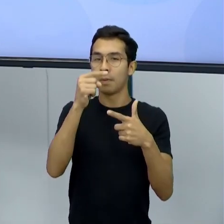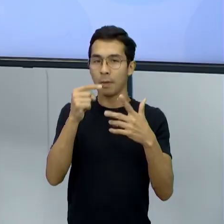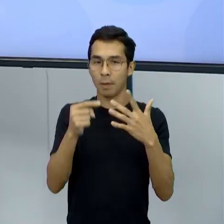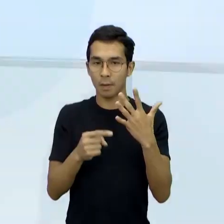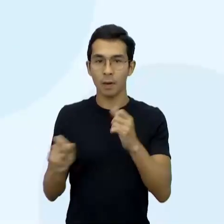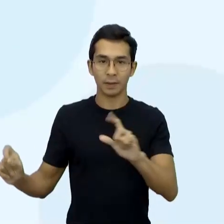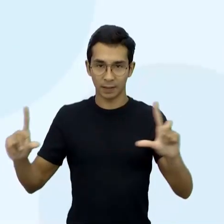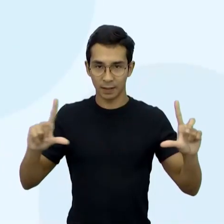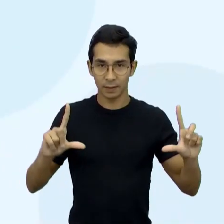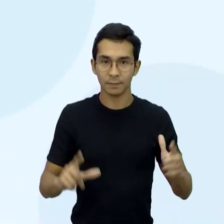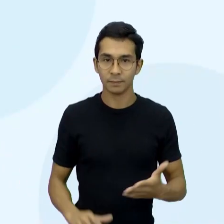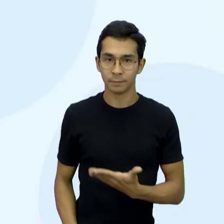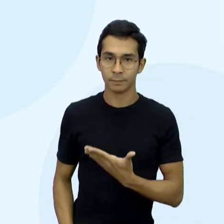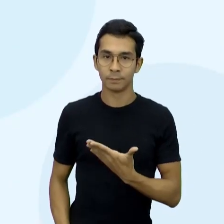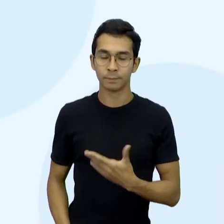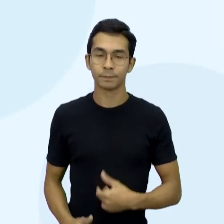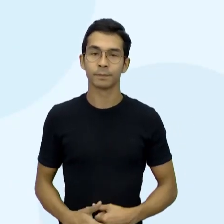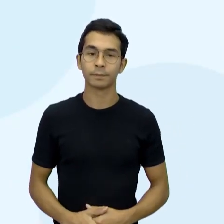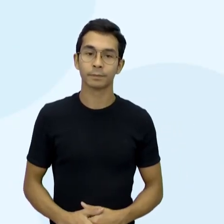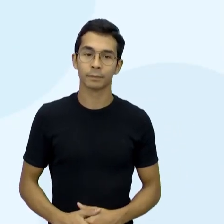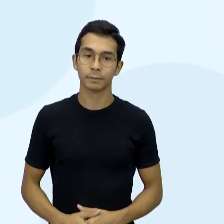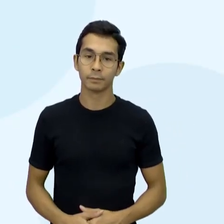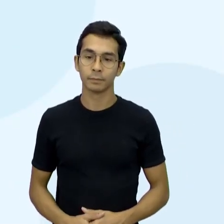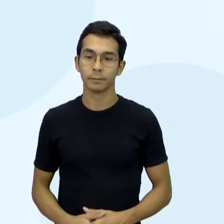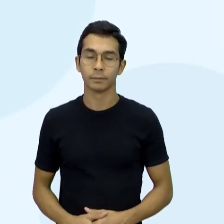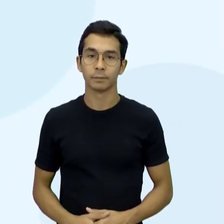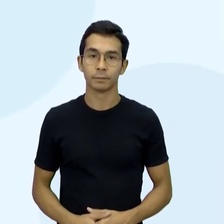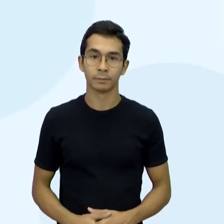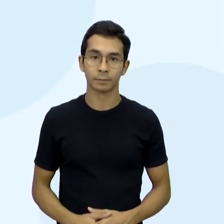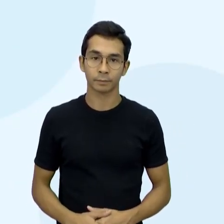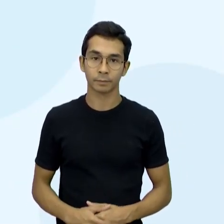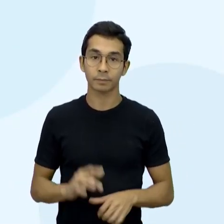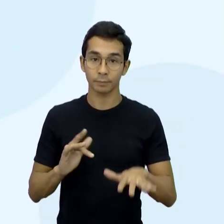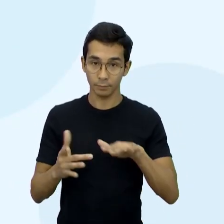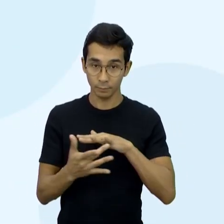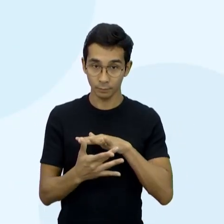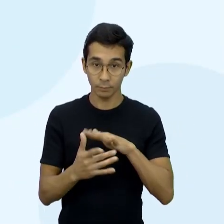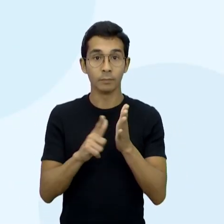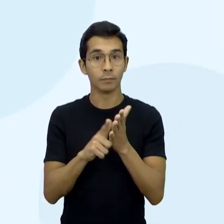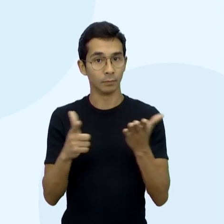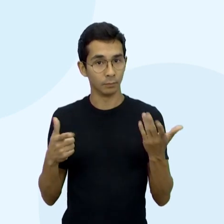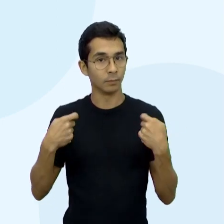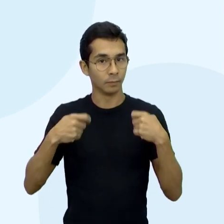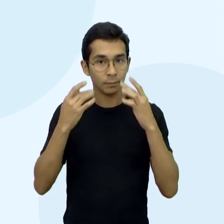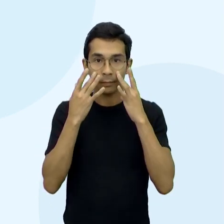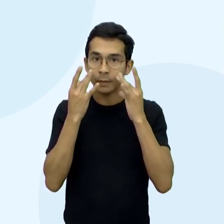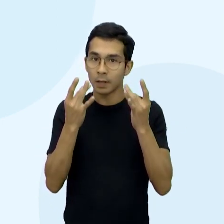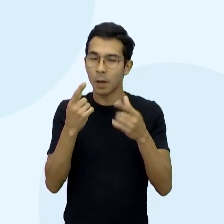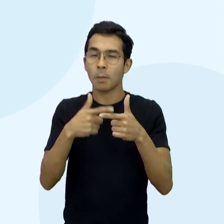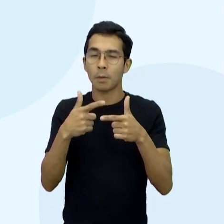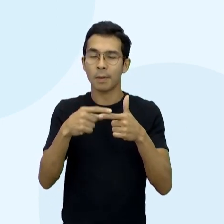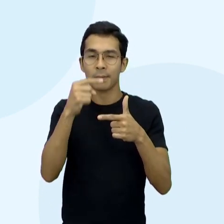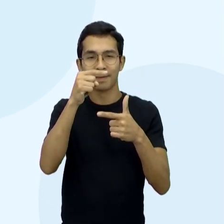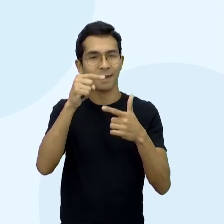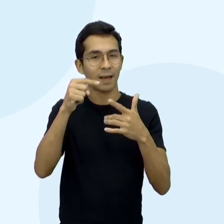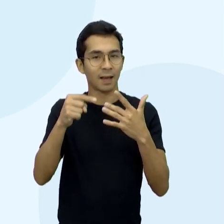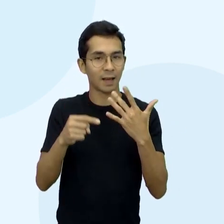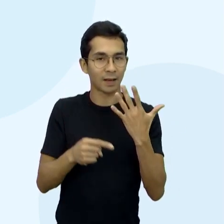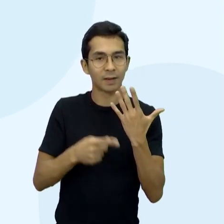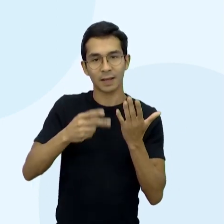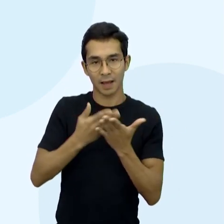favor. Nas redes sociais, o jornalismo tem de estar atento a todos esses problemas que falamos ao longo dessa aula e a forma como